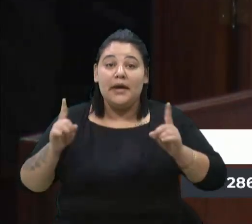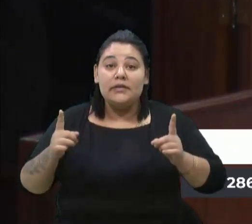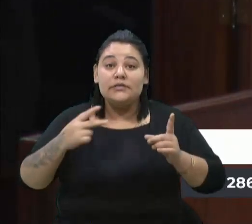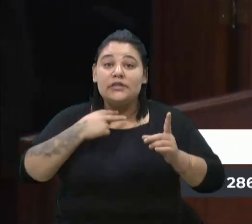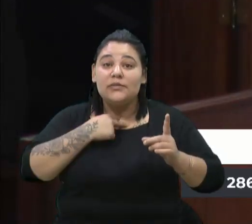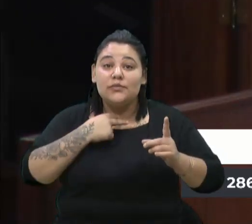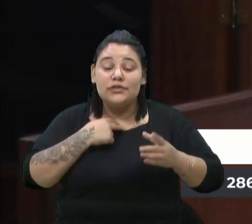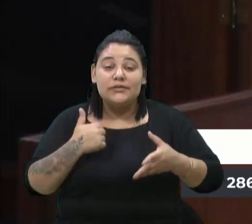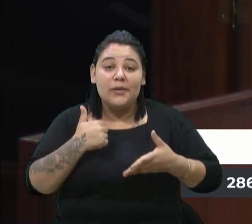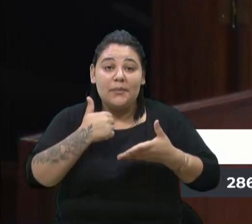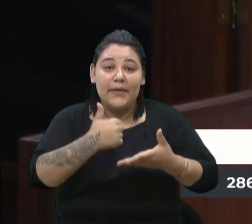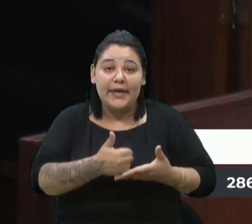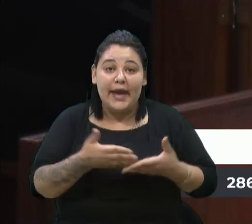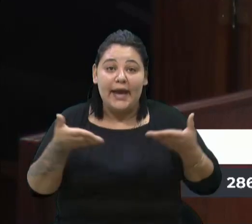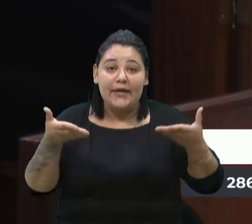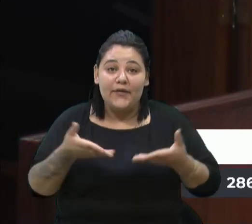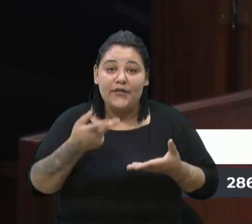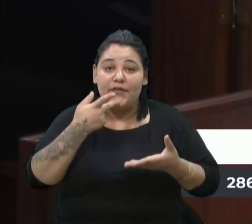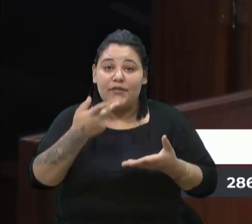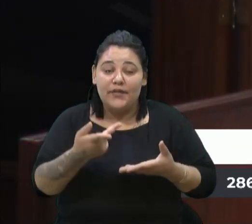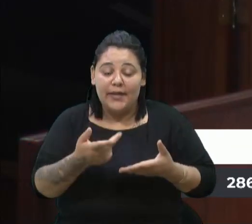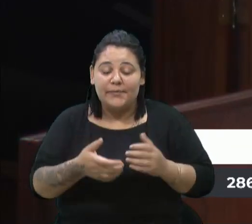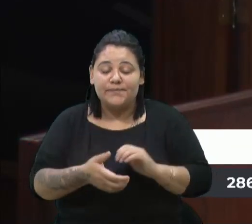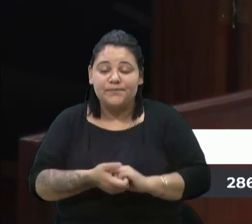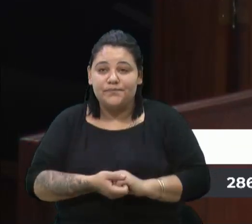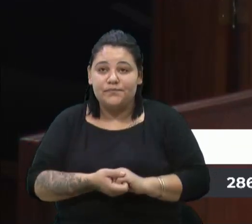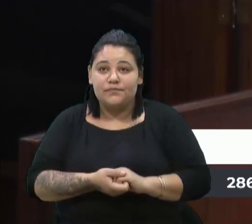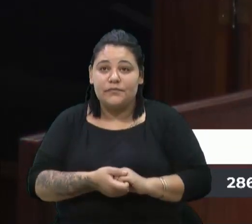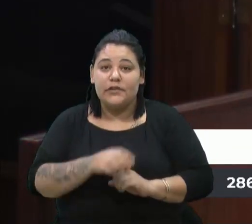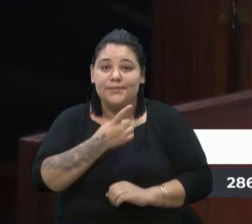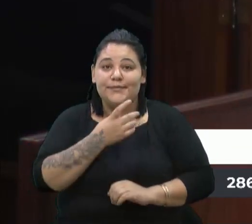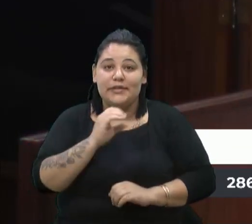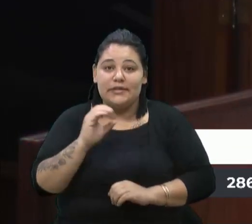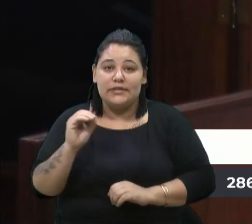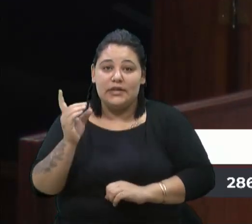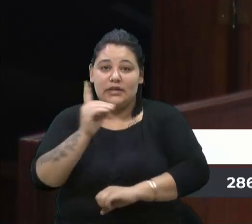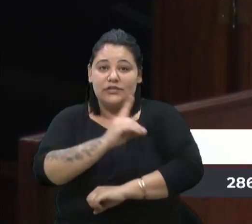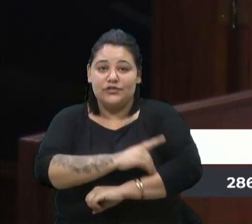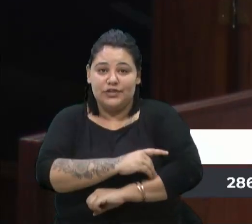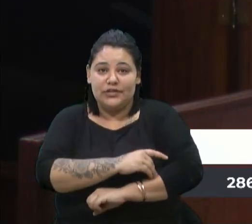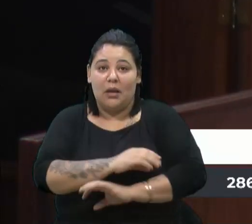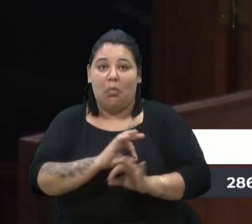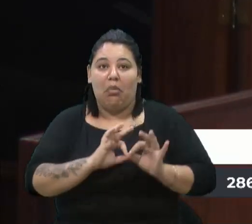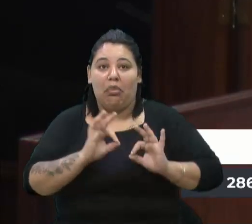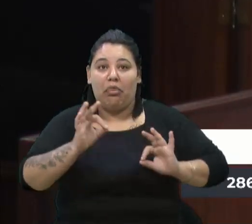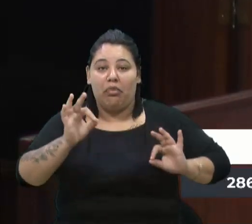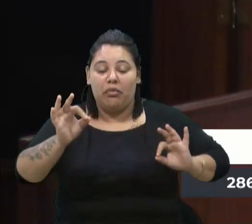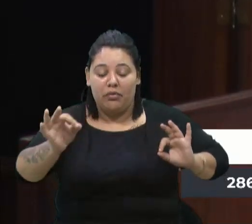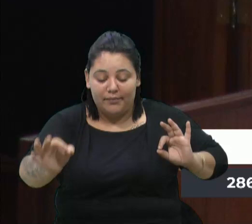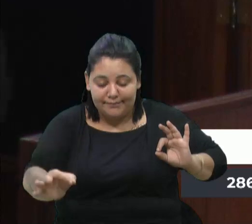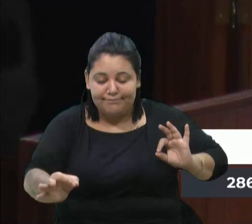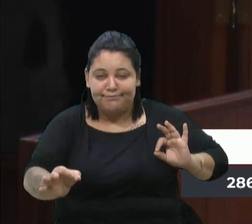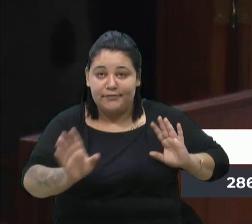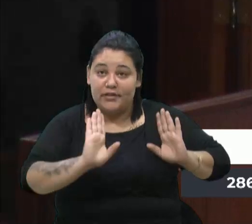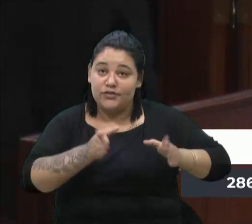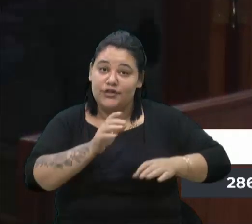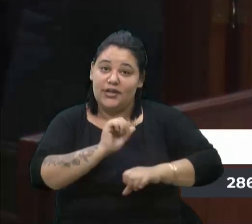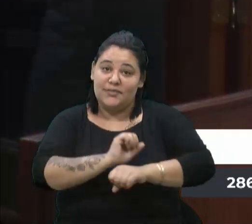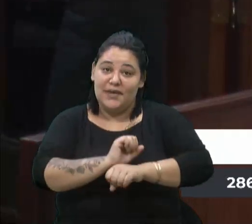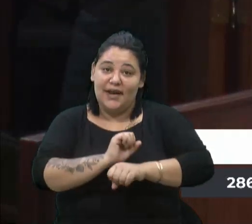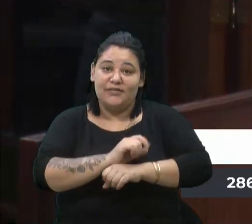dias aqui até agora foram seis dias o desgoverno Lula mas parece que foi uma eternidade já era esperado né um governo